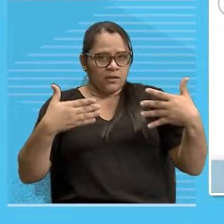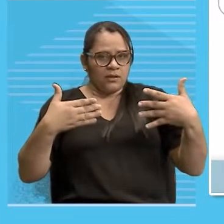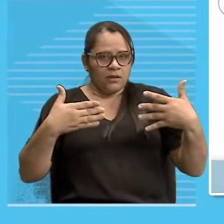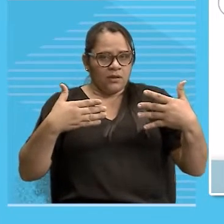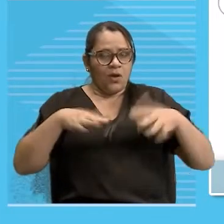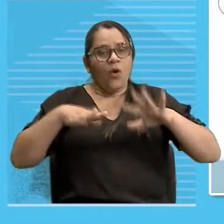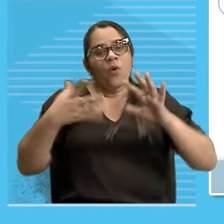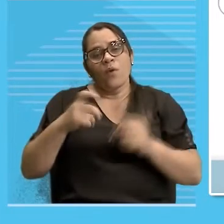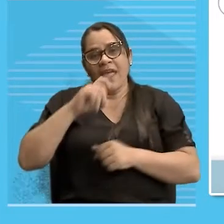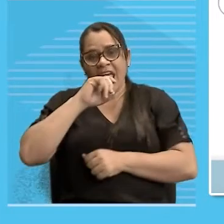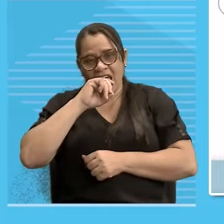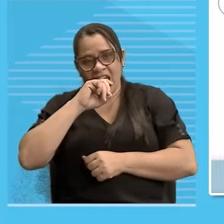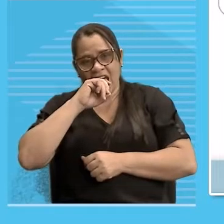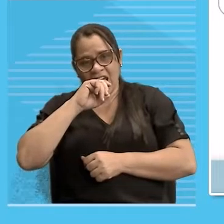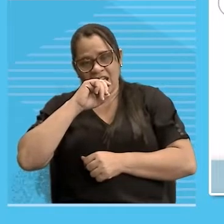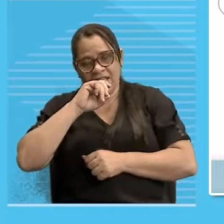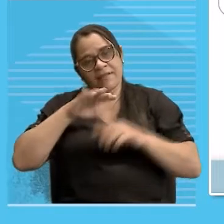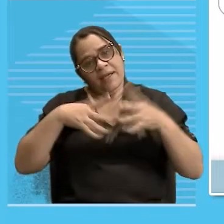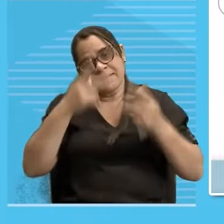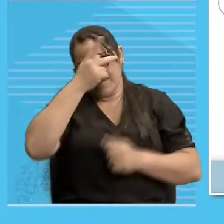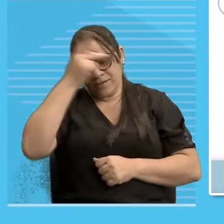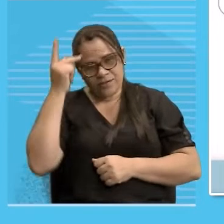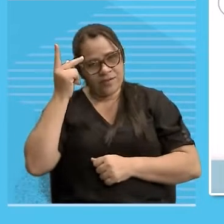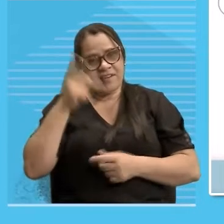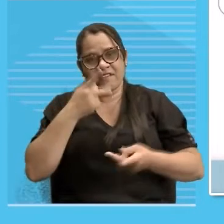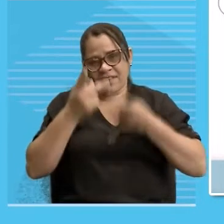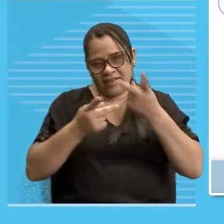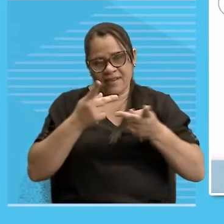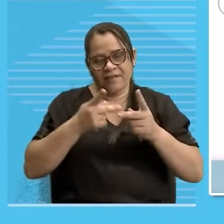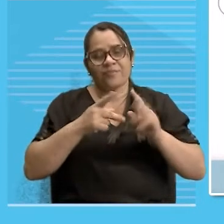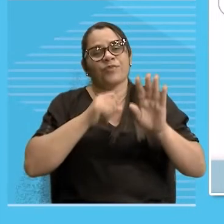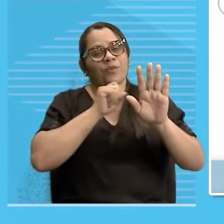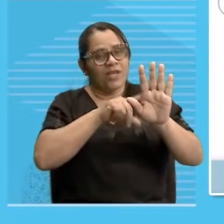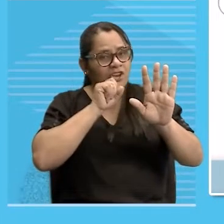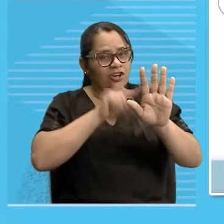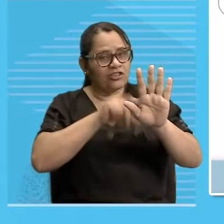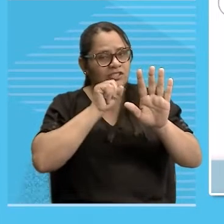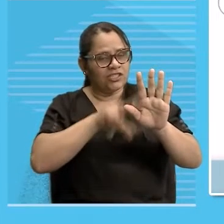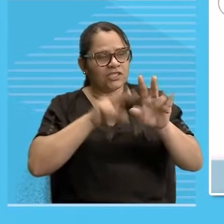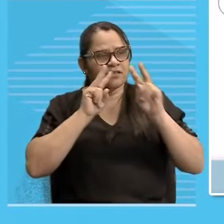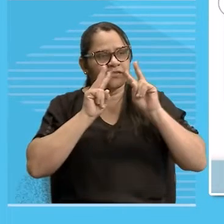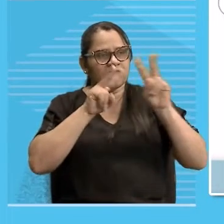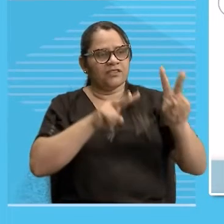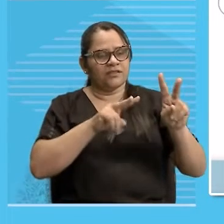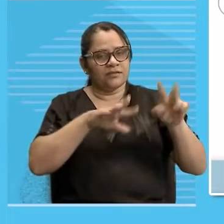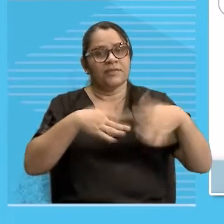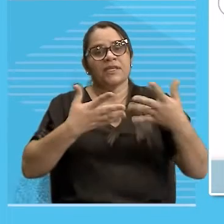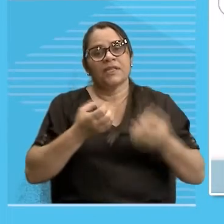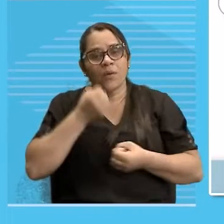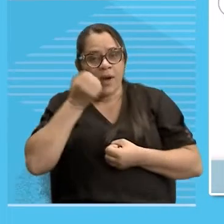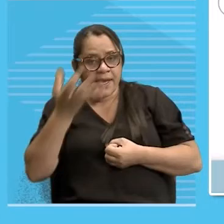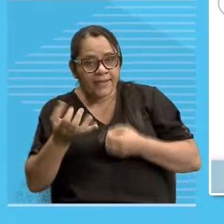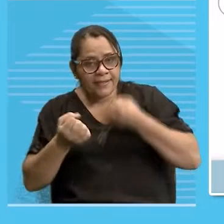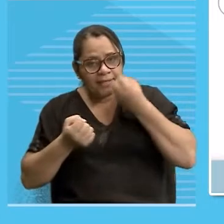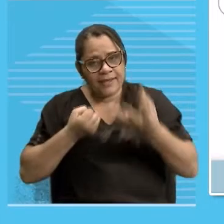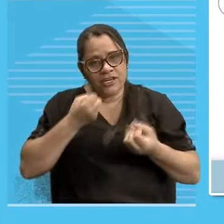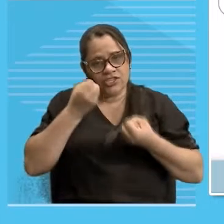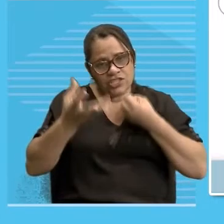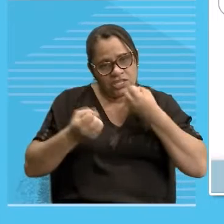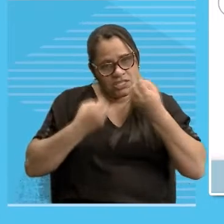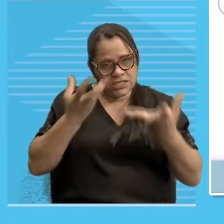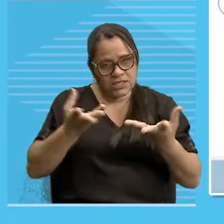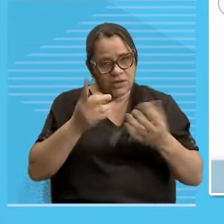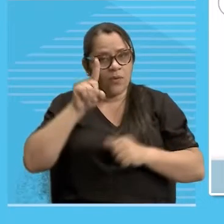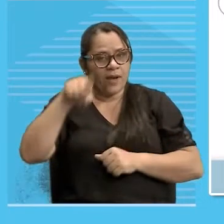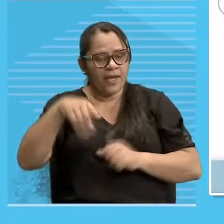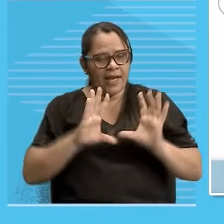invejinha branca a pessoa ficar com ironia, né? Bom, então a interjeição é, gente, a classe de